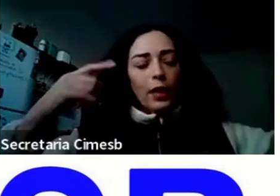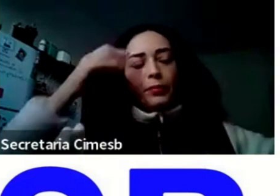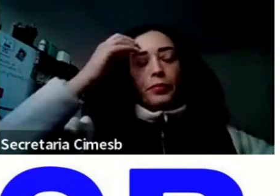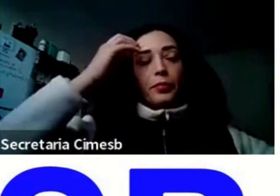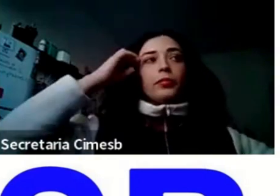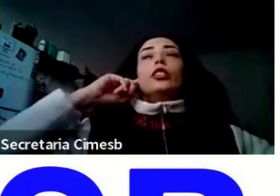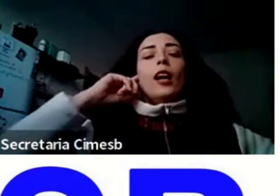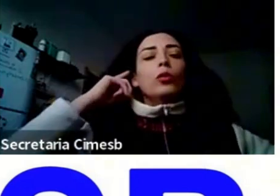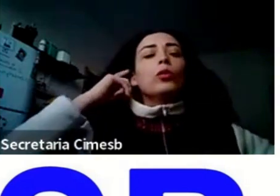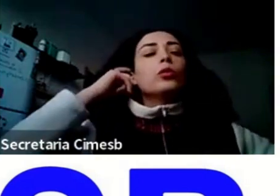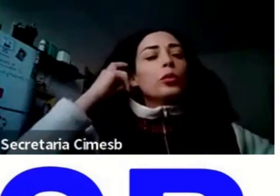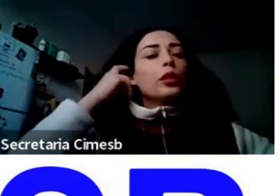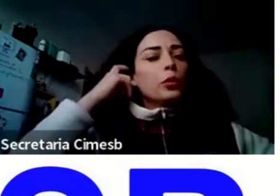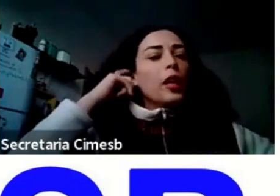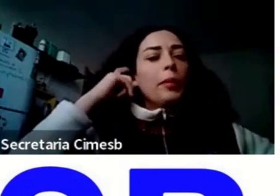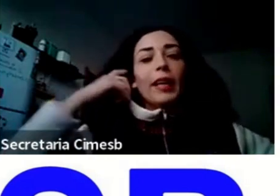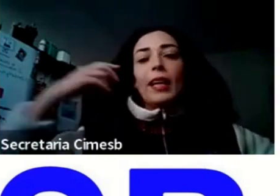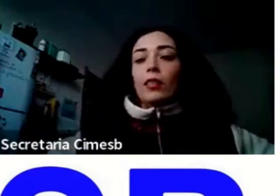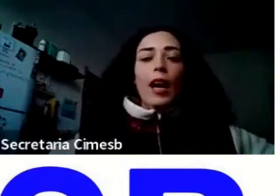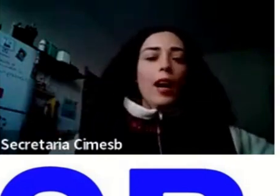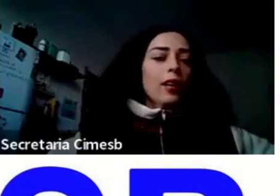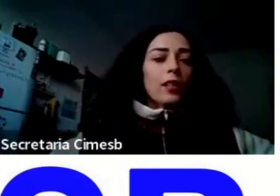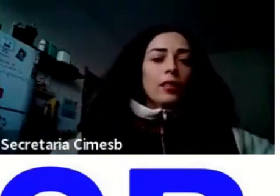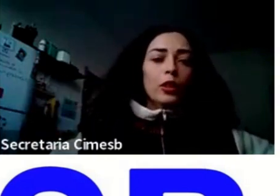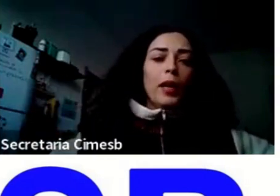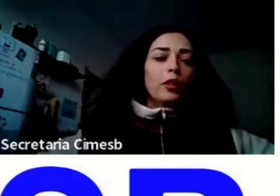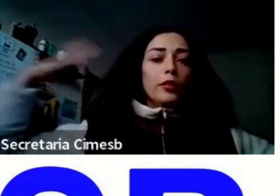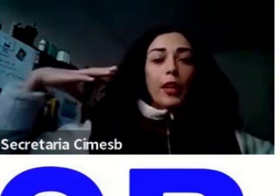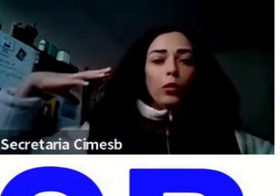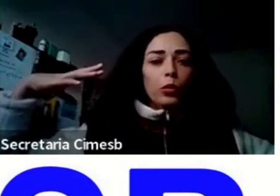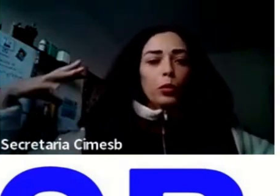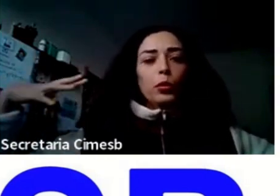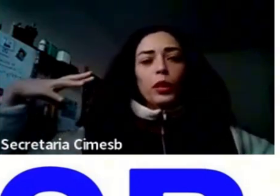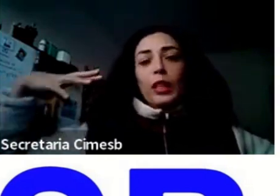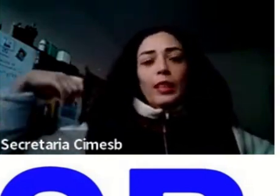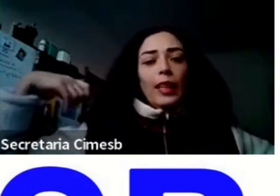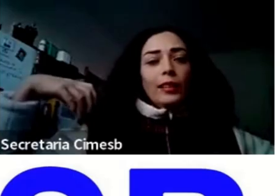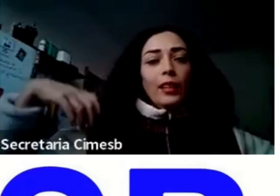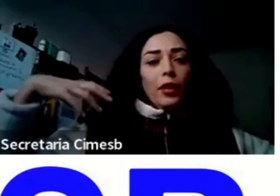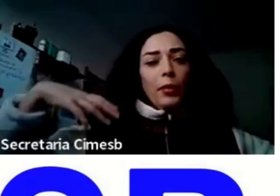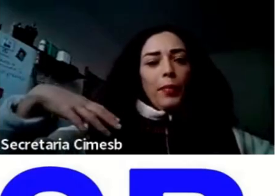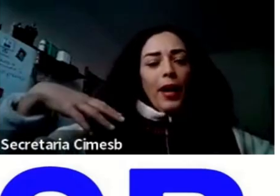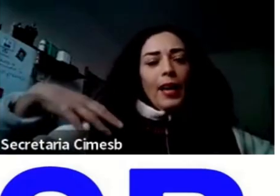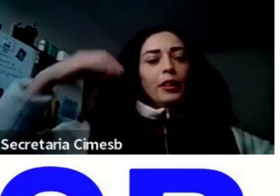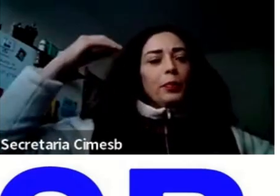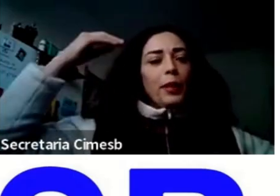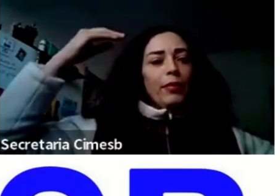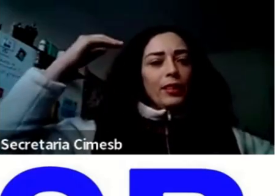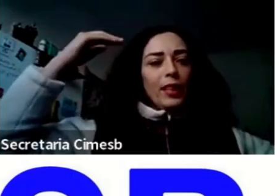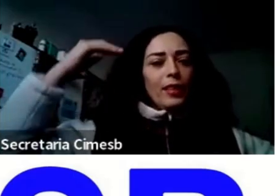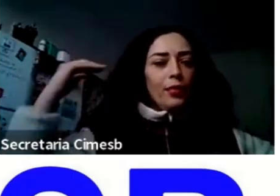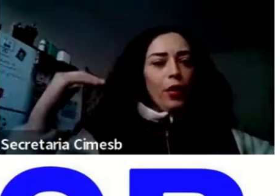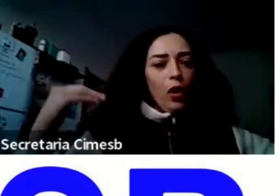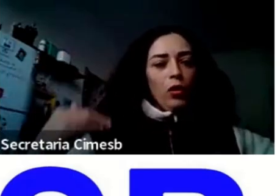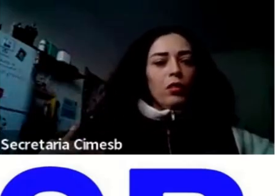quero escutar. Já o surdo que usa o aparelho, os barulhos vêm com tudo e eles não estão preparados